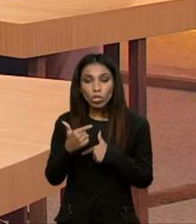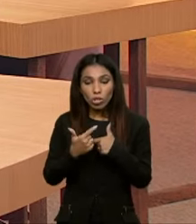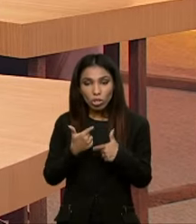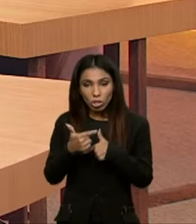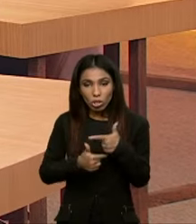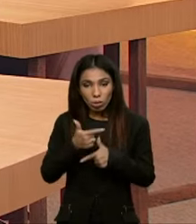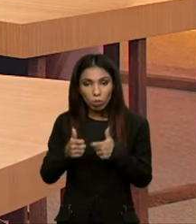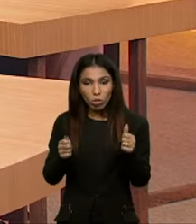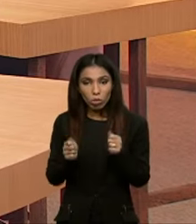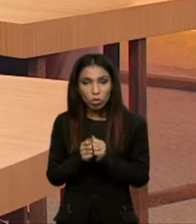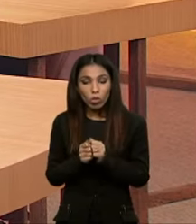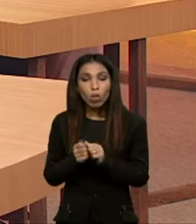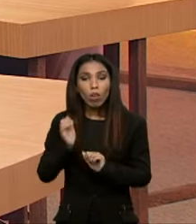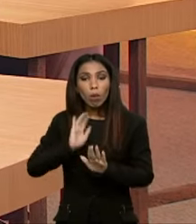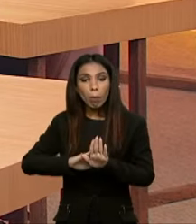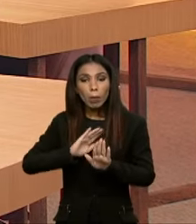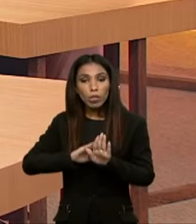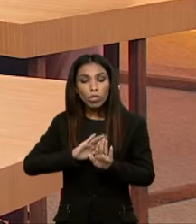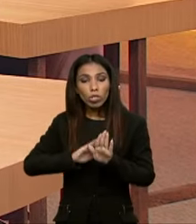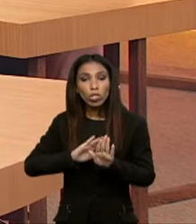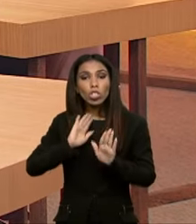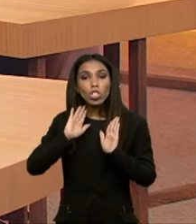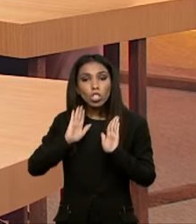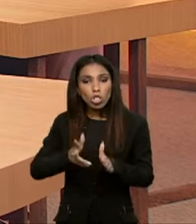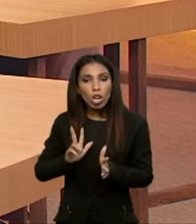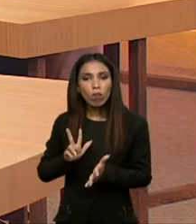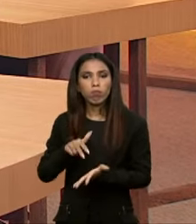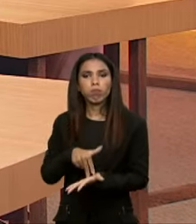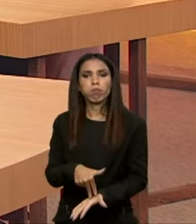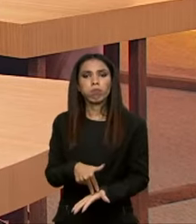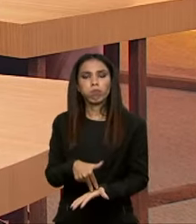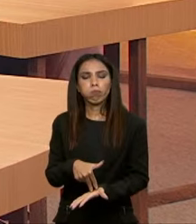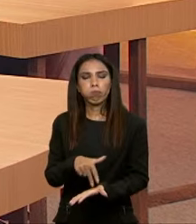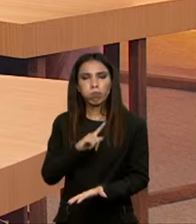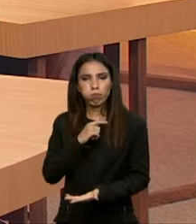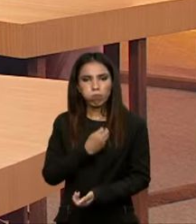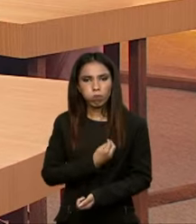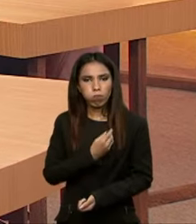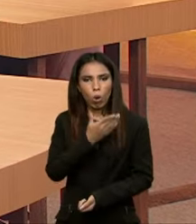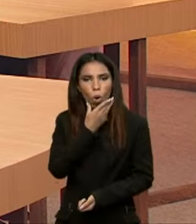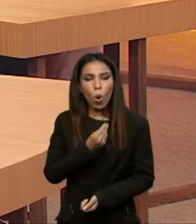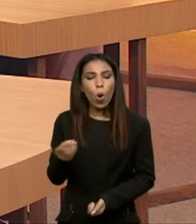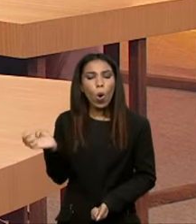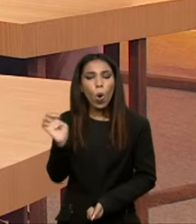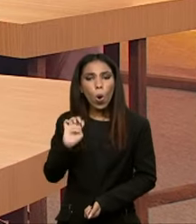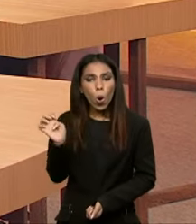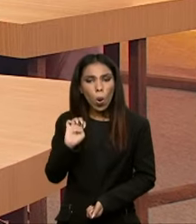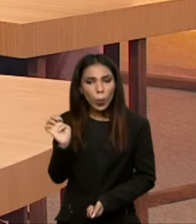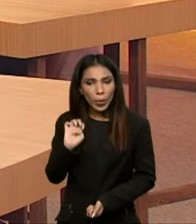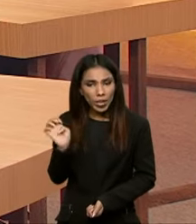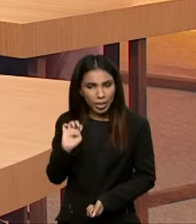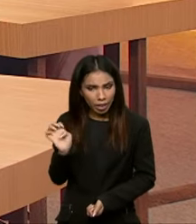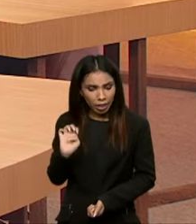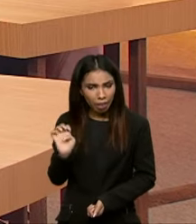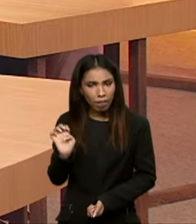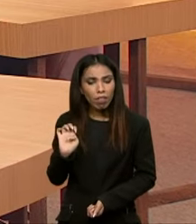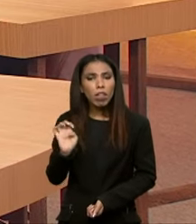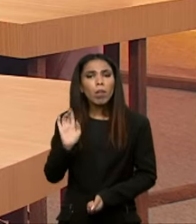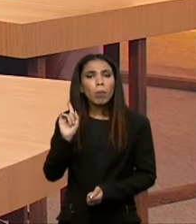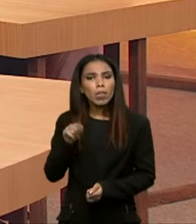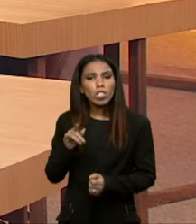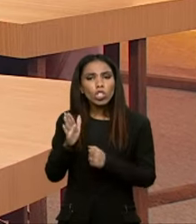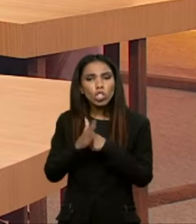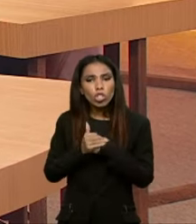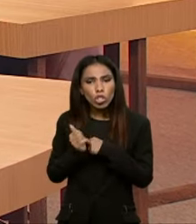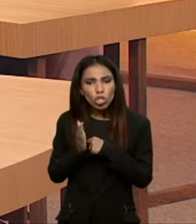primeiros artistas que nos bastidores já se posicionava como um homem gay de uma forma extremamente doce, Sim. Porque você é um cara doce, mas de uma